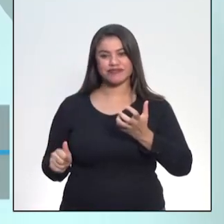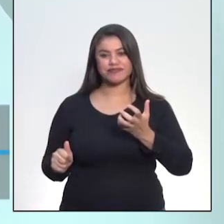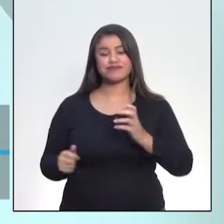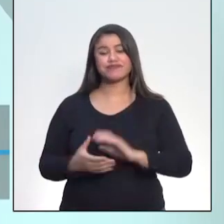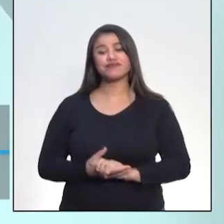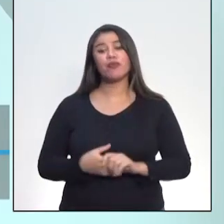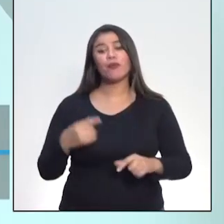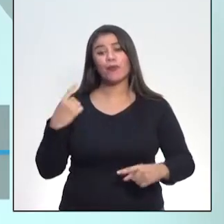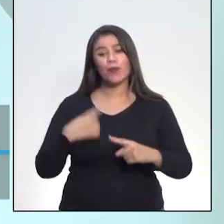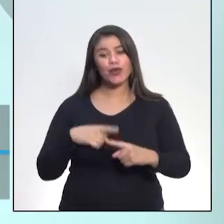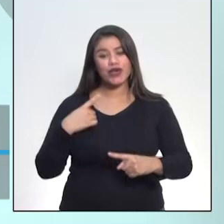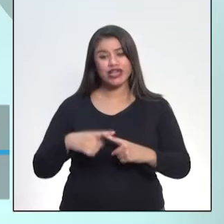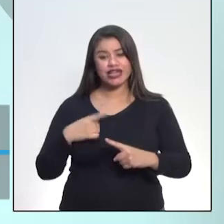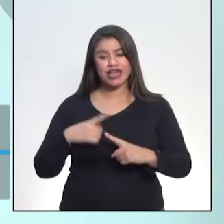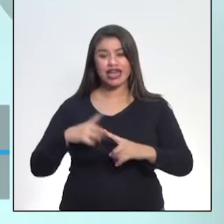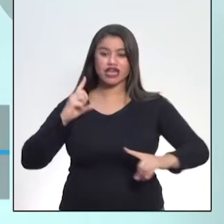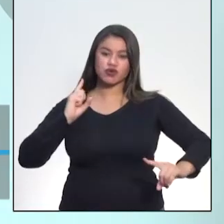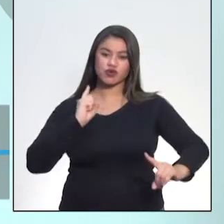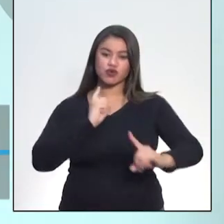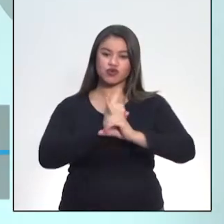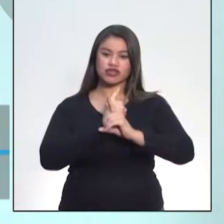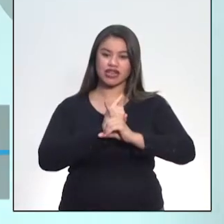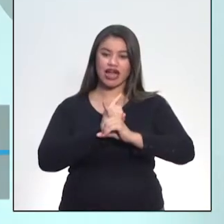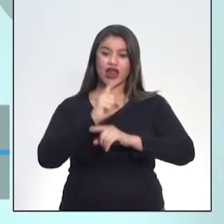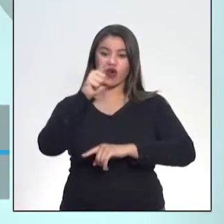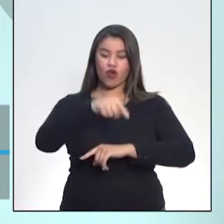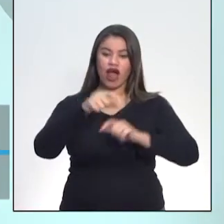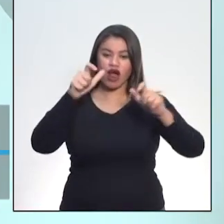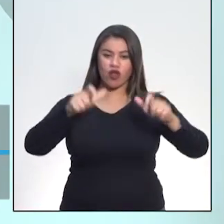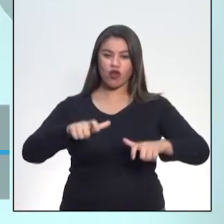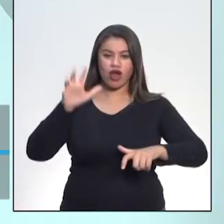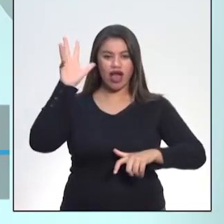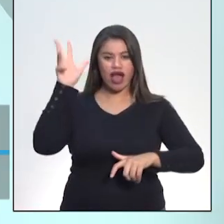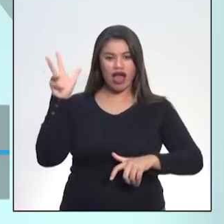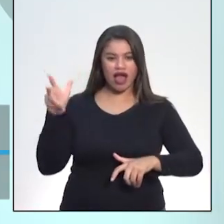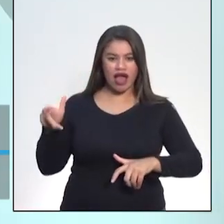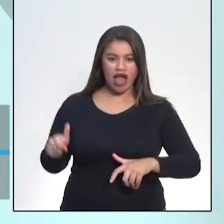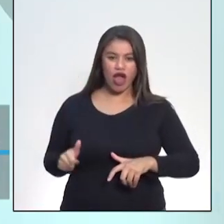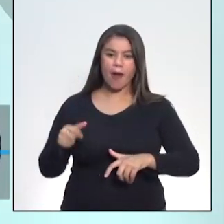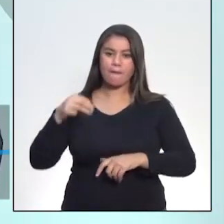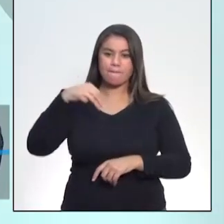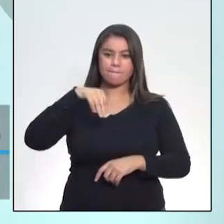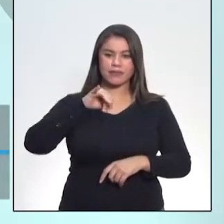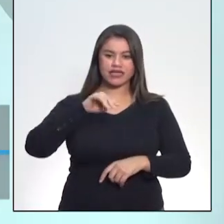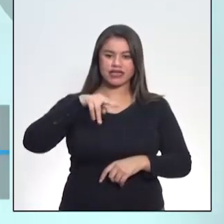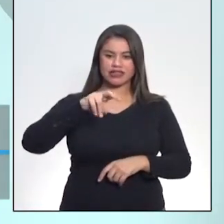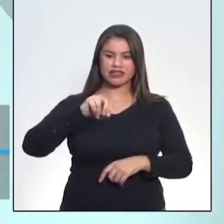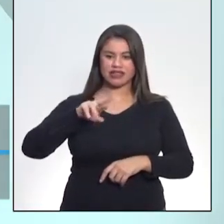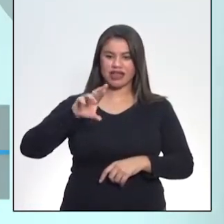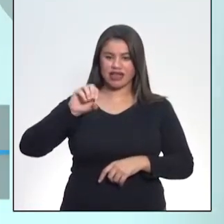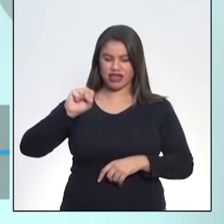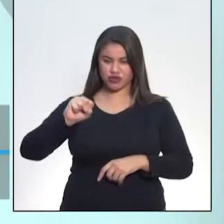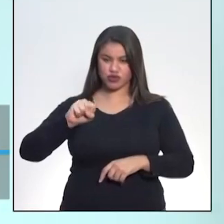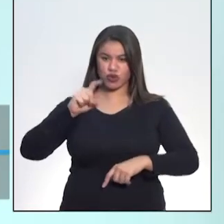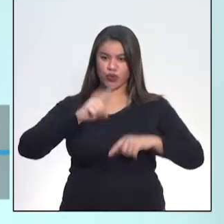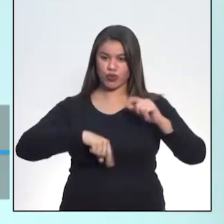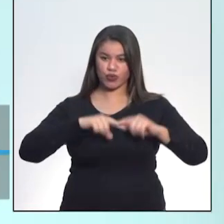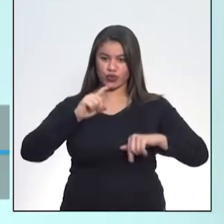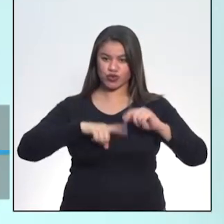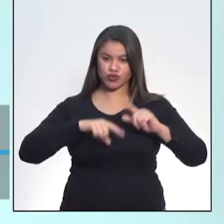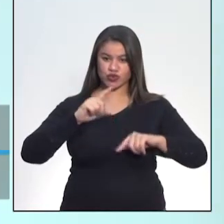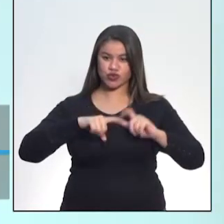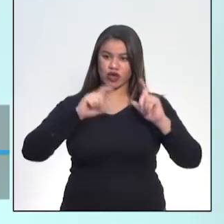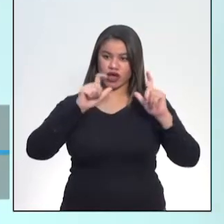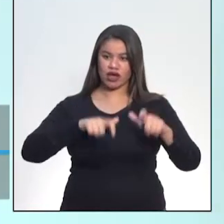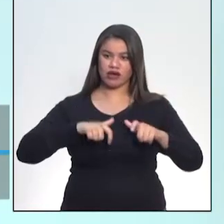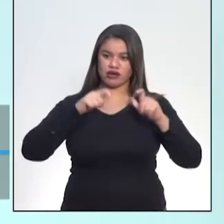eles entenderam e encontraram na África os minérios e os produtos